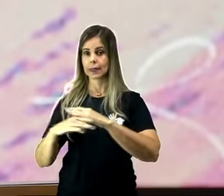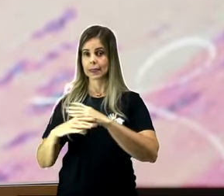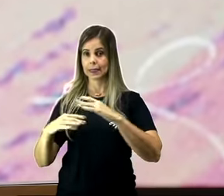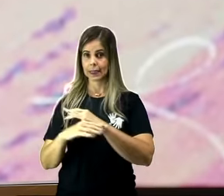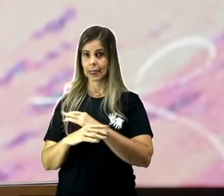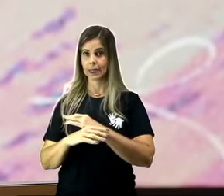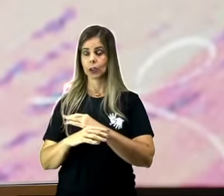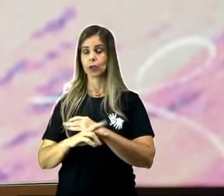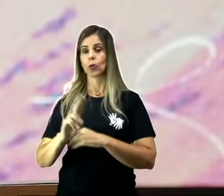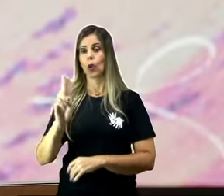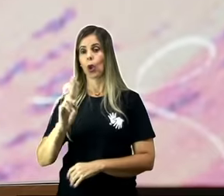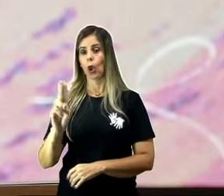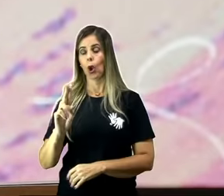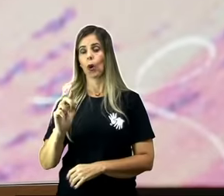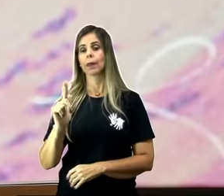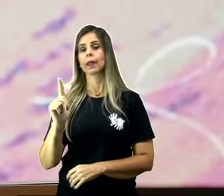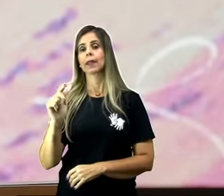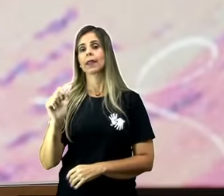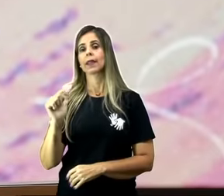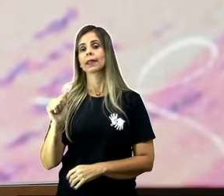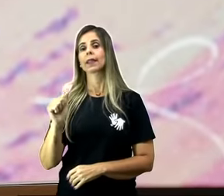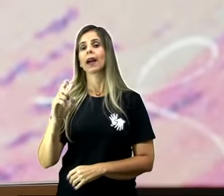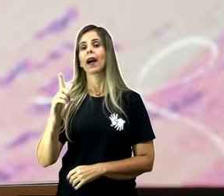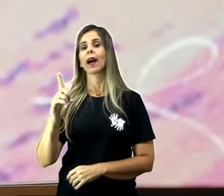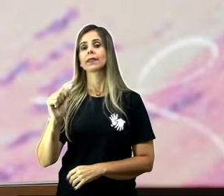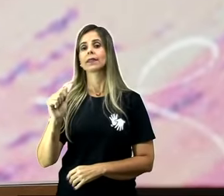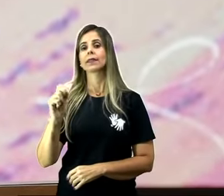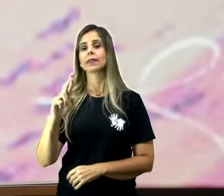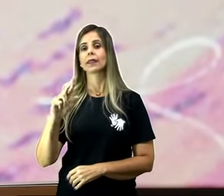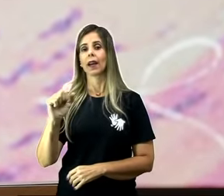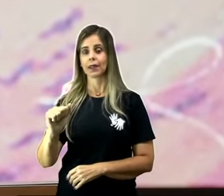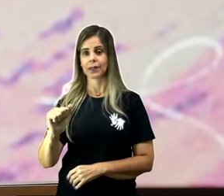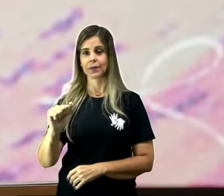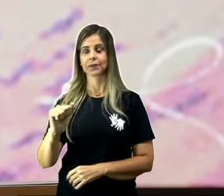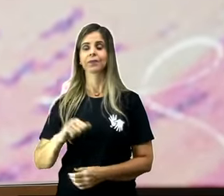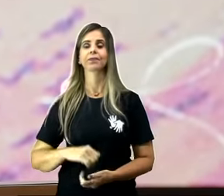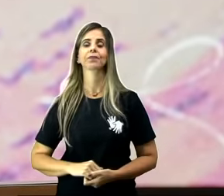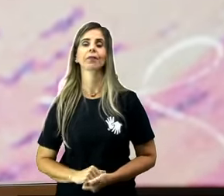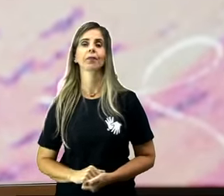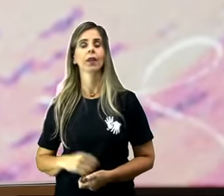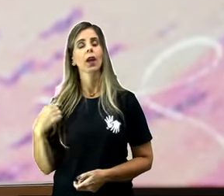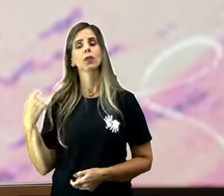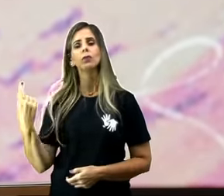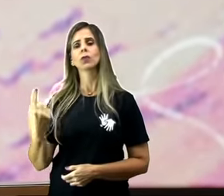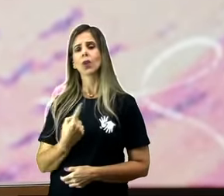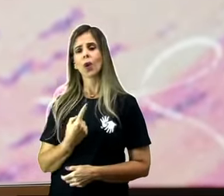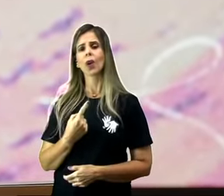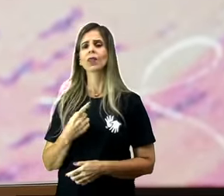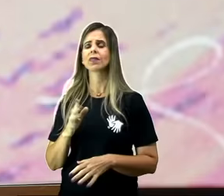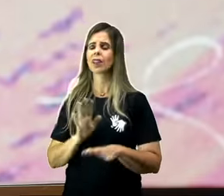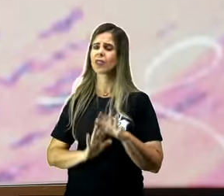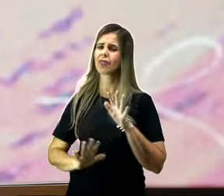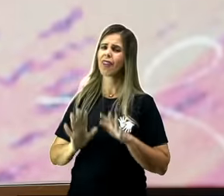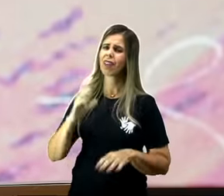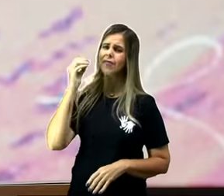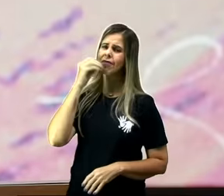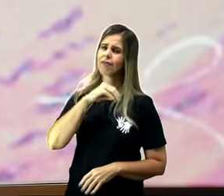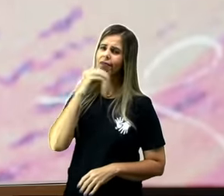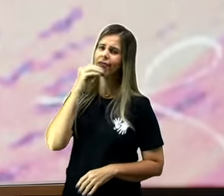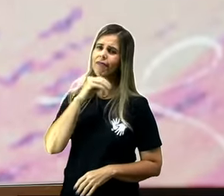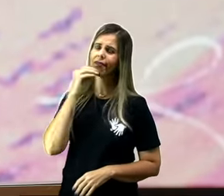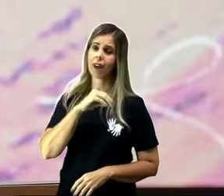vivendo. Agora escute o que Deus mandou dizer para alguém aqui. Quantos de nós estamos enfraquecidos